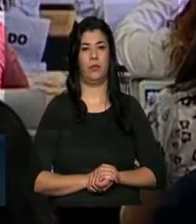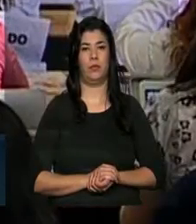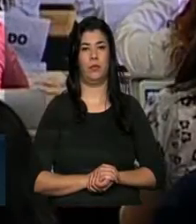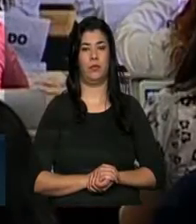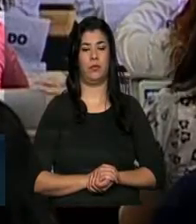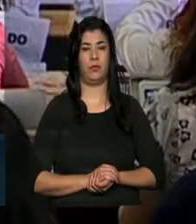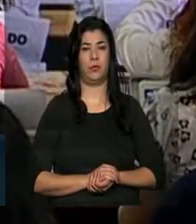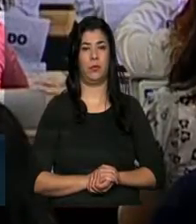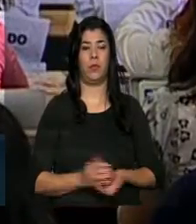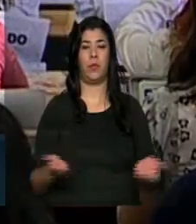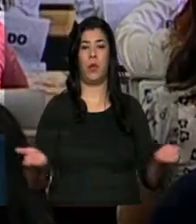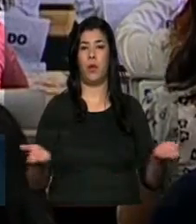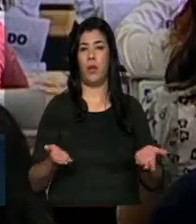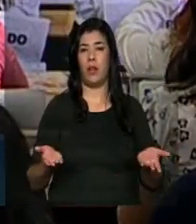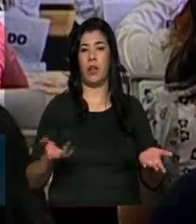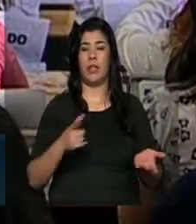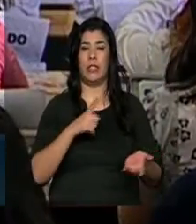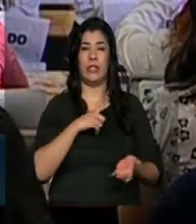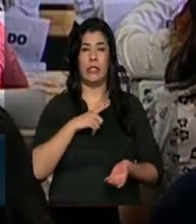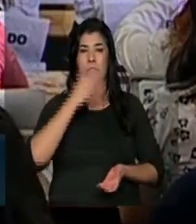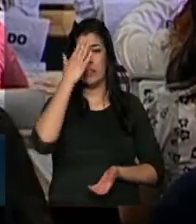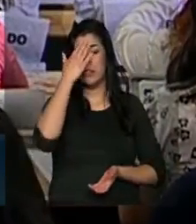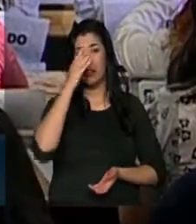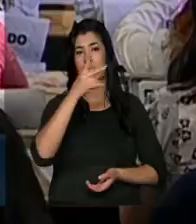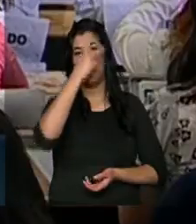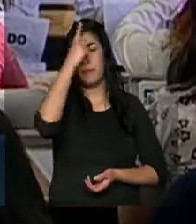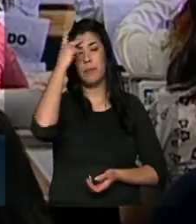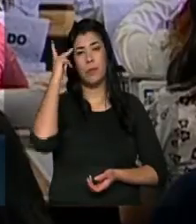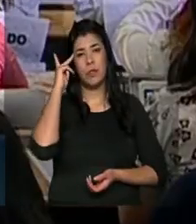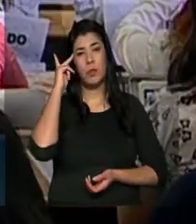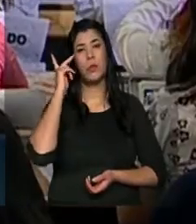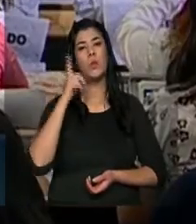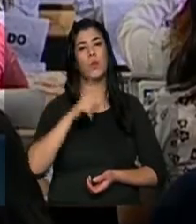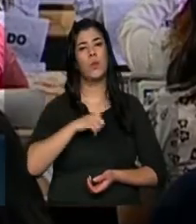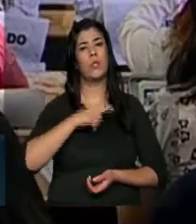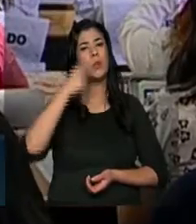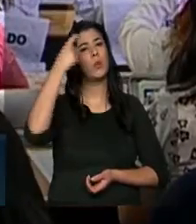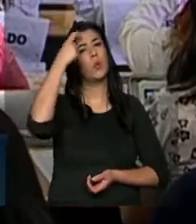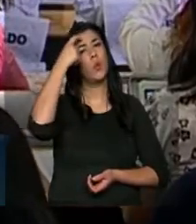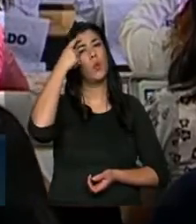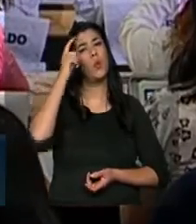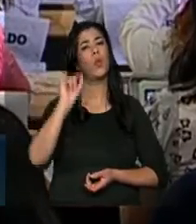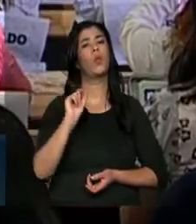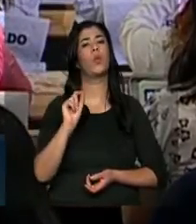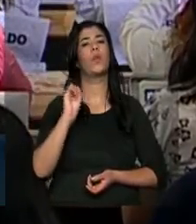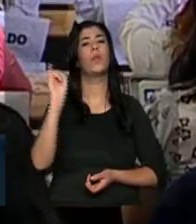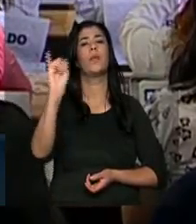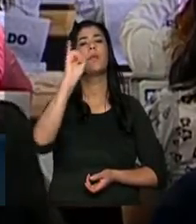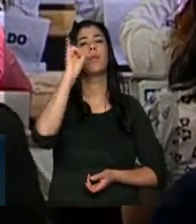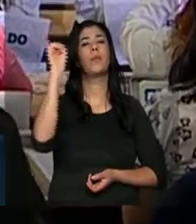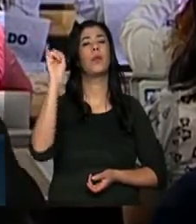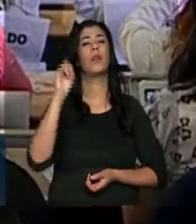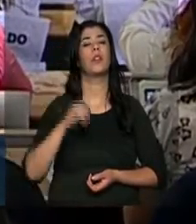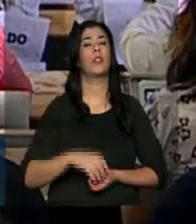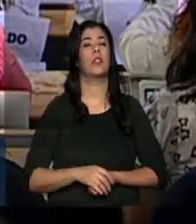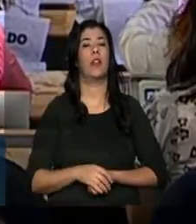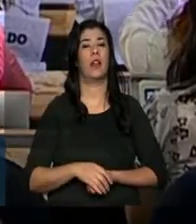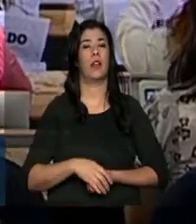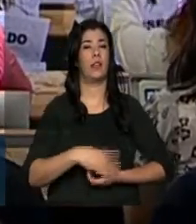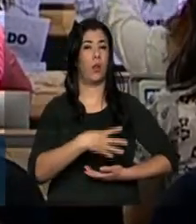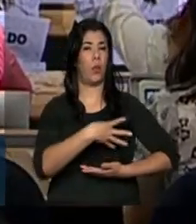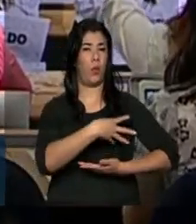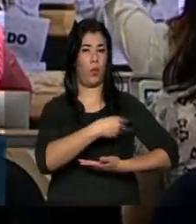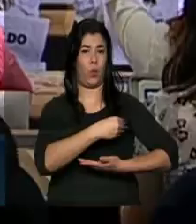embora hoje em dia, felizmente, as pessoas já têm noção da importância do leite materno,